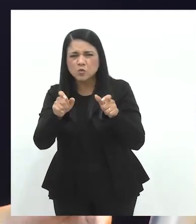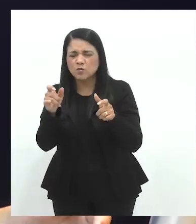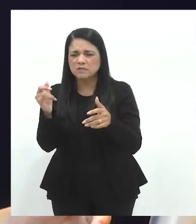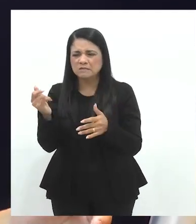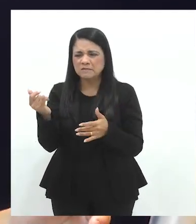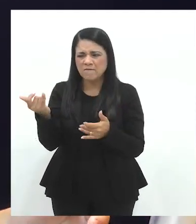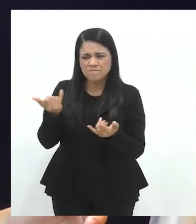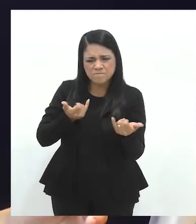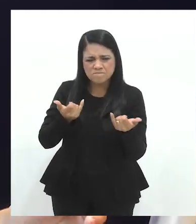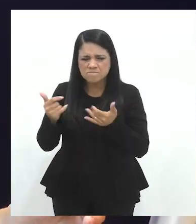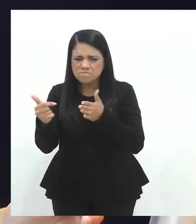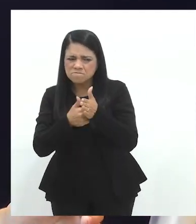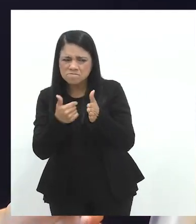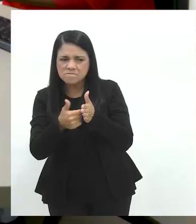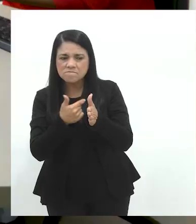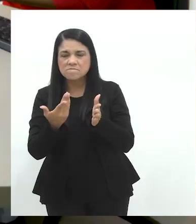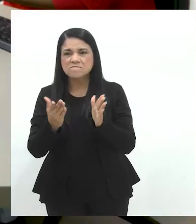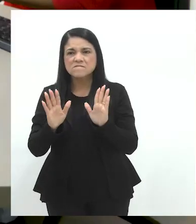falam.